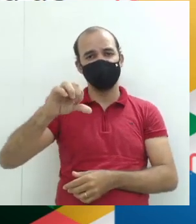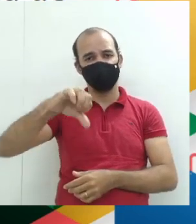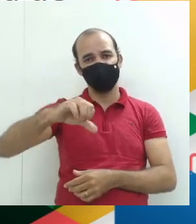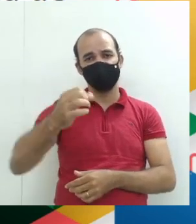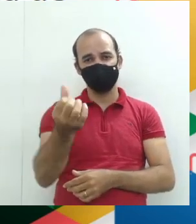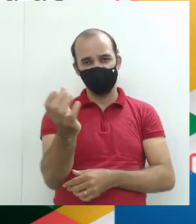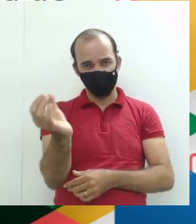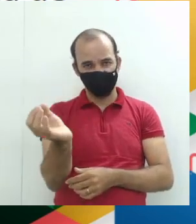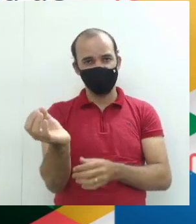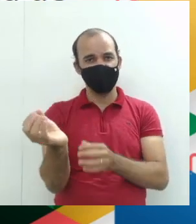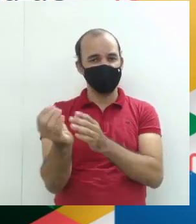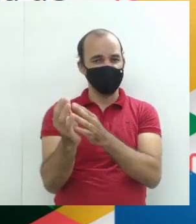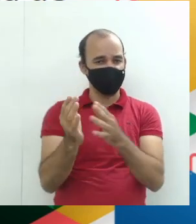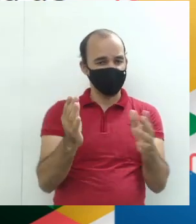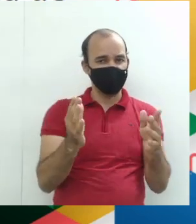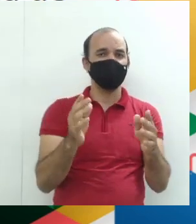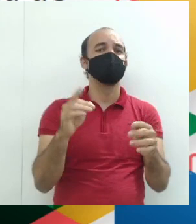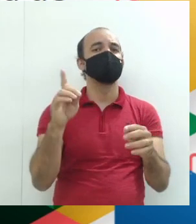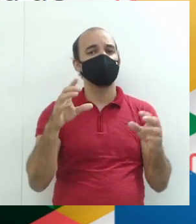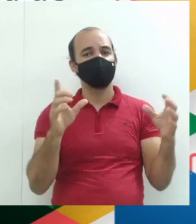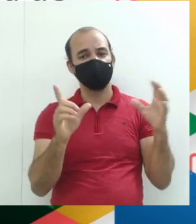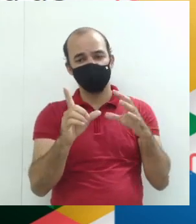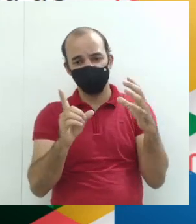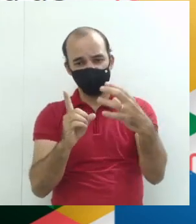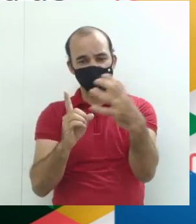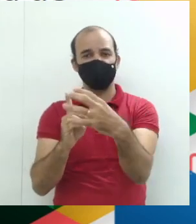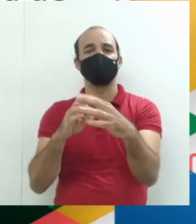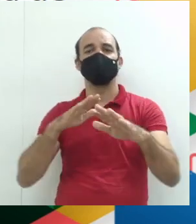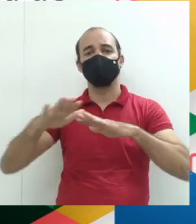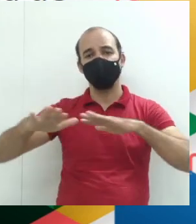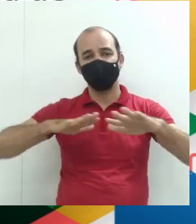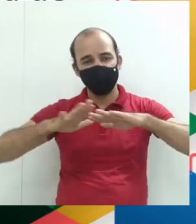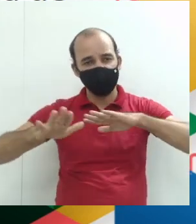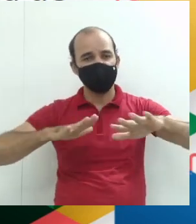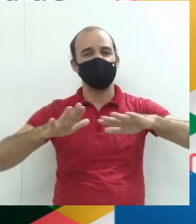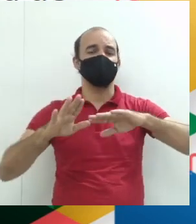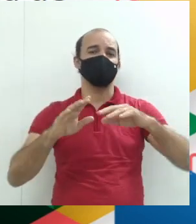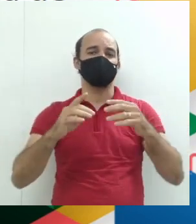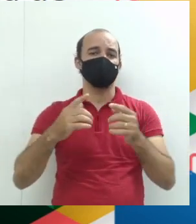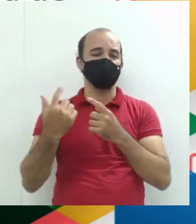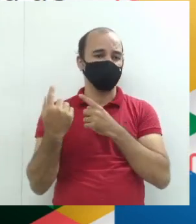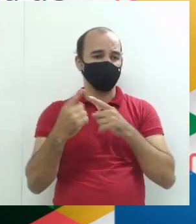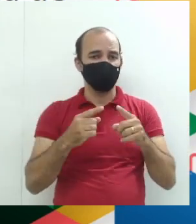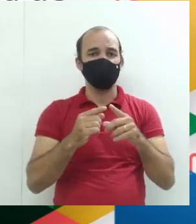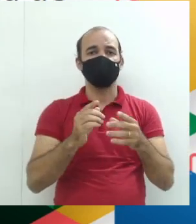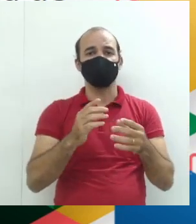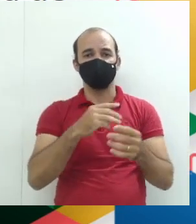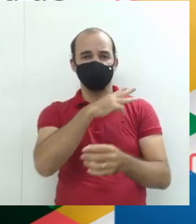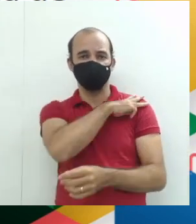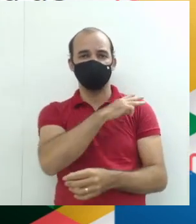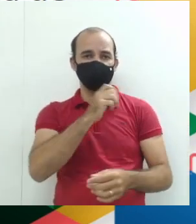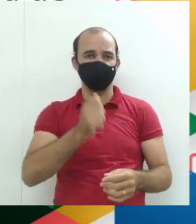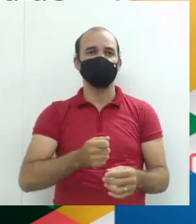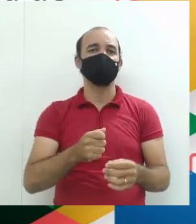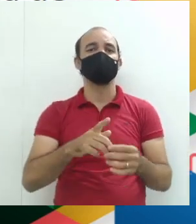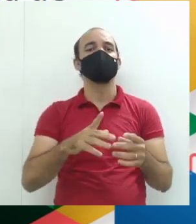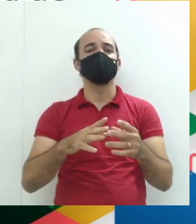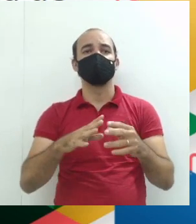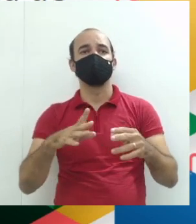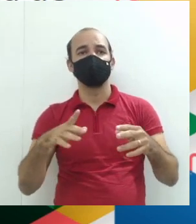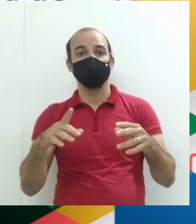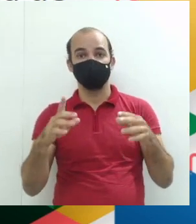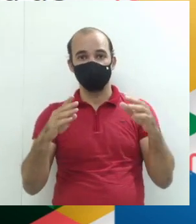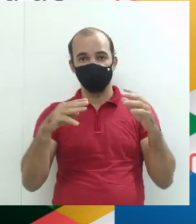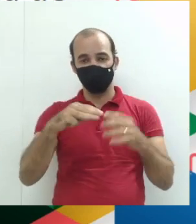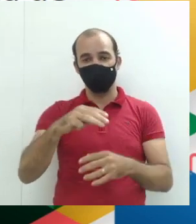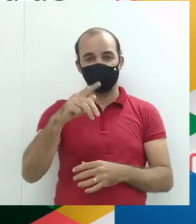de influências e de movimentos anteriores. Então, assim, a gente pode destacar, a MPB ela tem influência, sofre influência